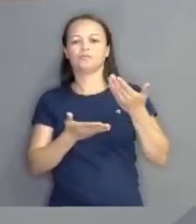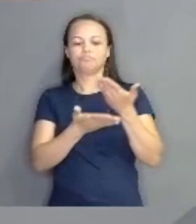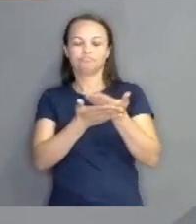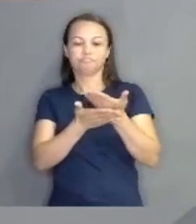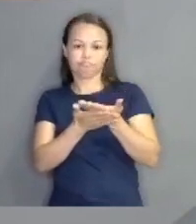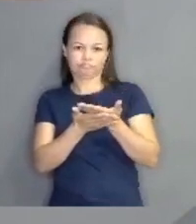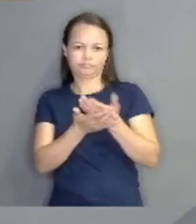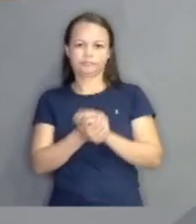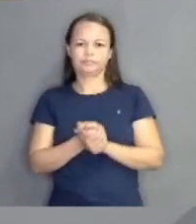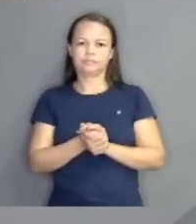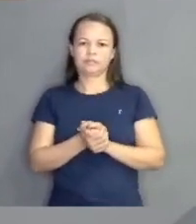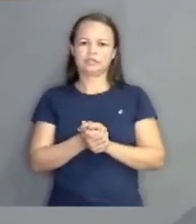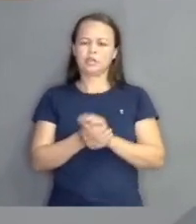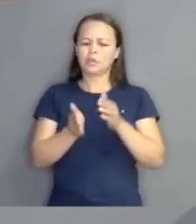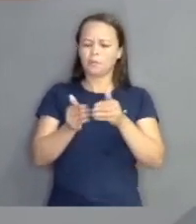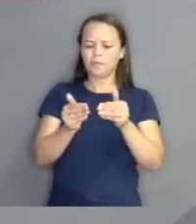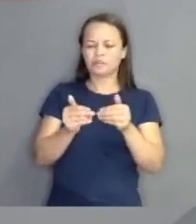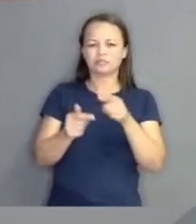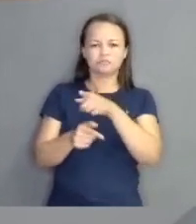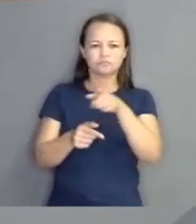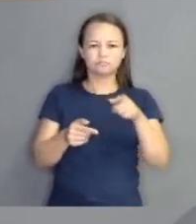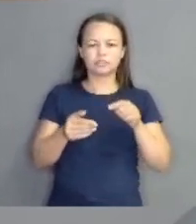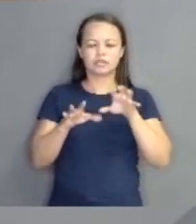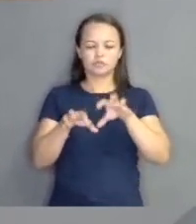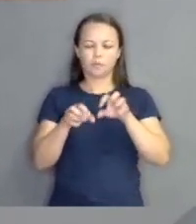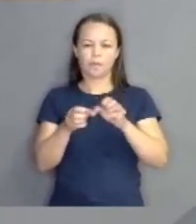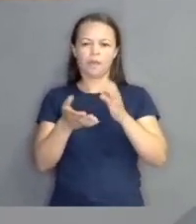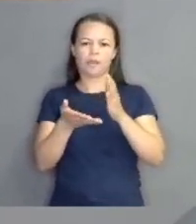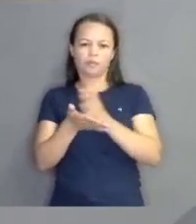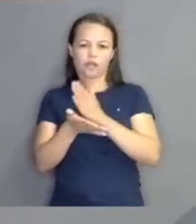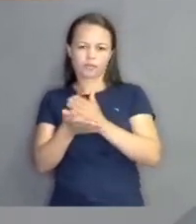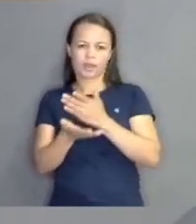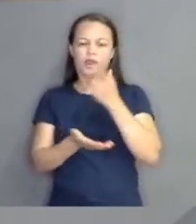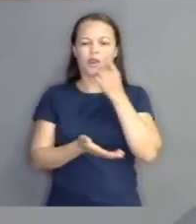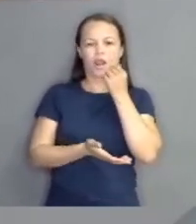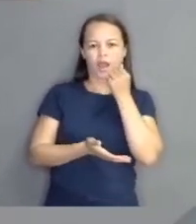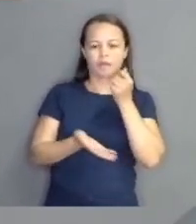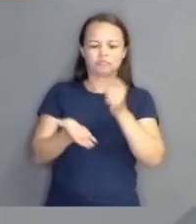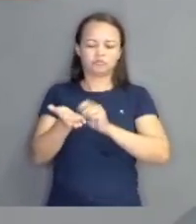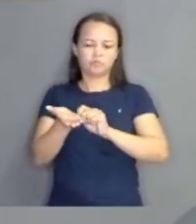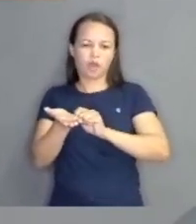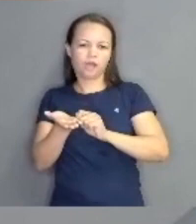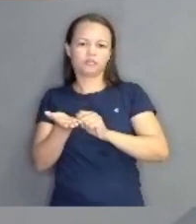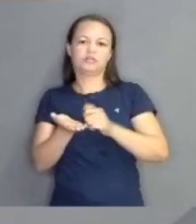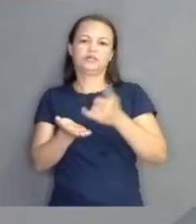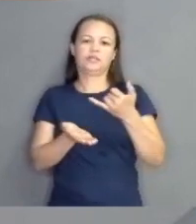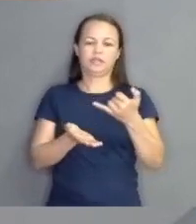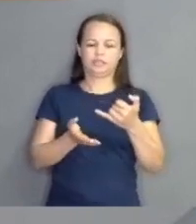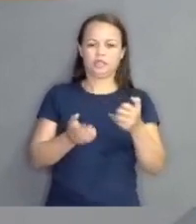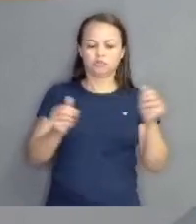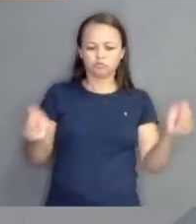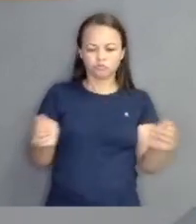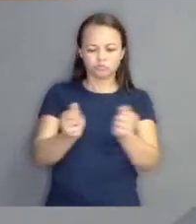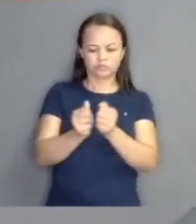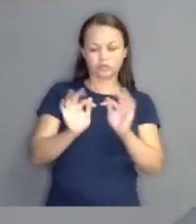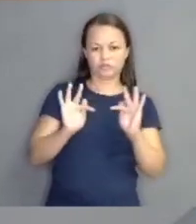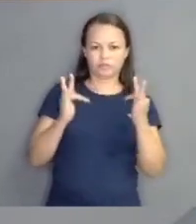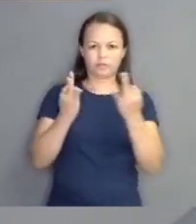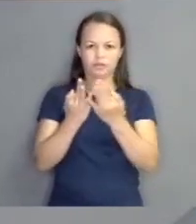Então, peço que pegue aquele caderninho de matemática, lápis, caneta, juntem a família para que a gente